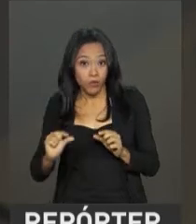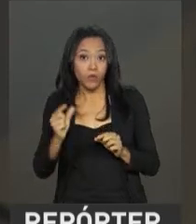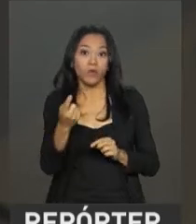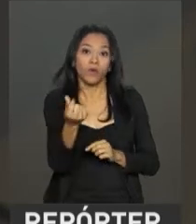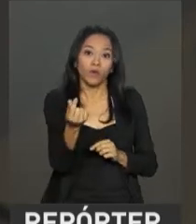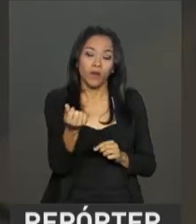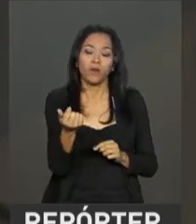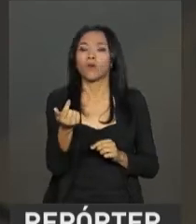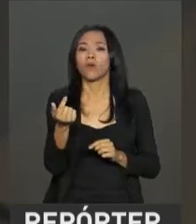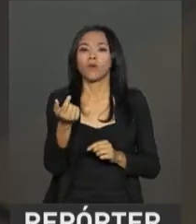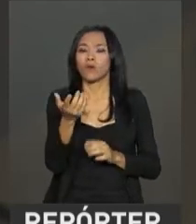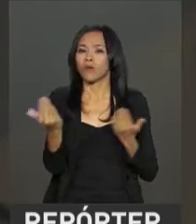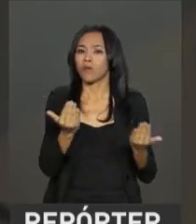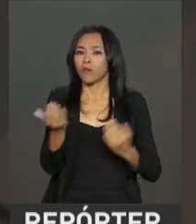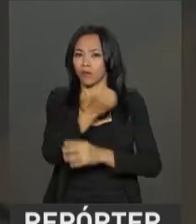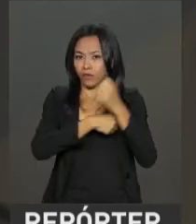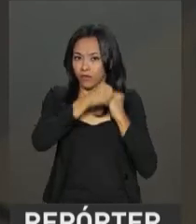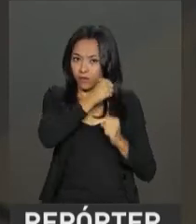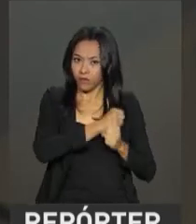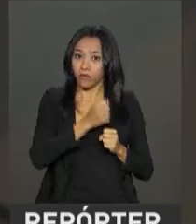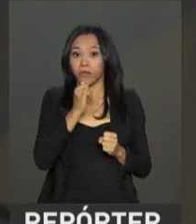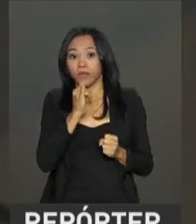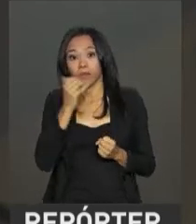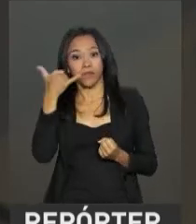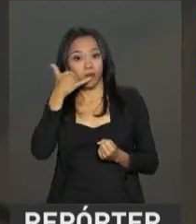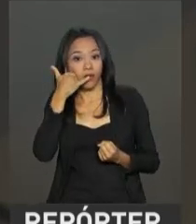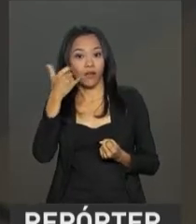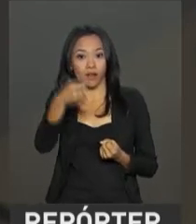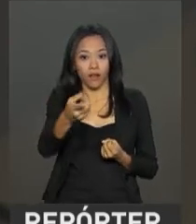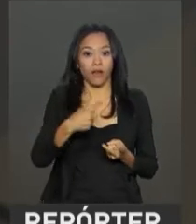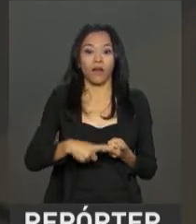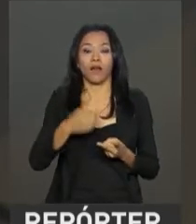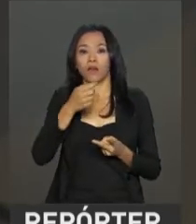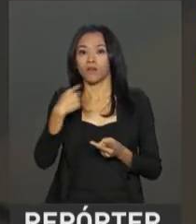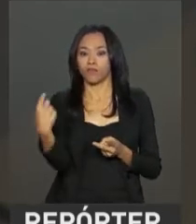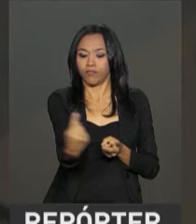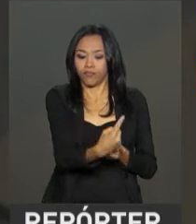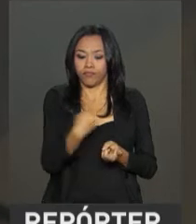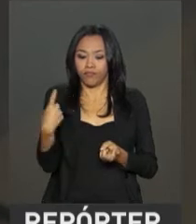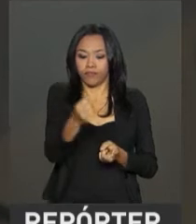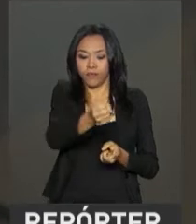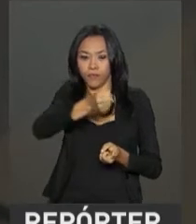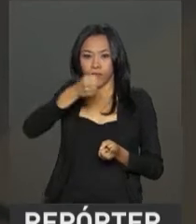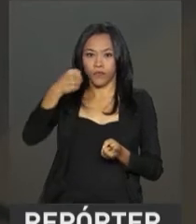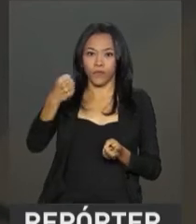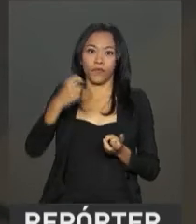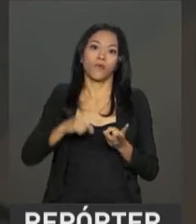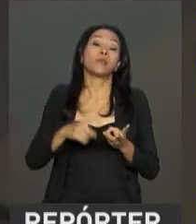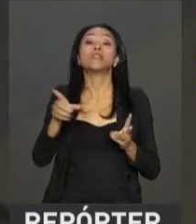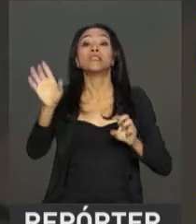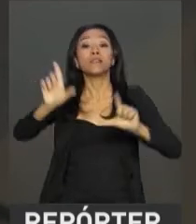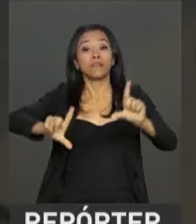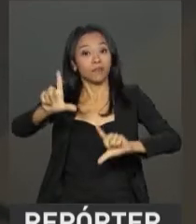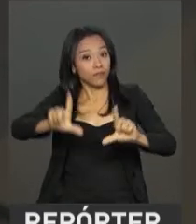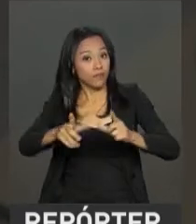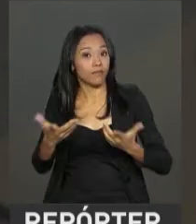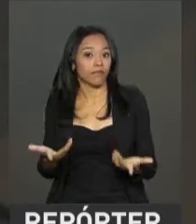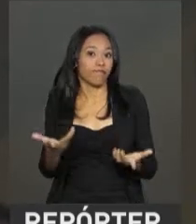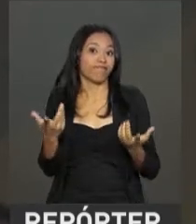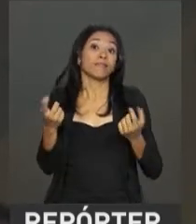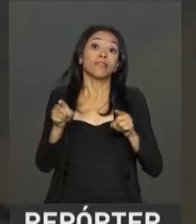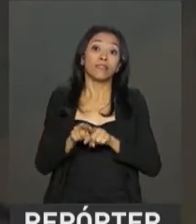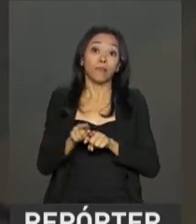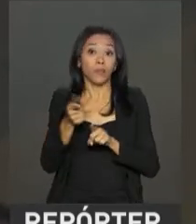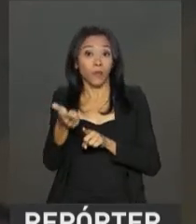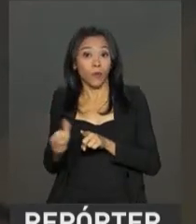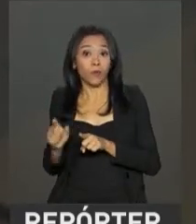preço em relação ao ano passado, como o celular, o forno elétrico de micro-ondas e o aparelho de TV. Em